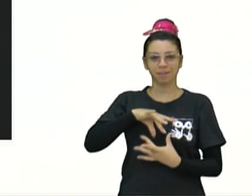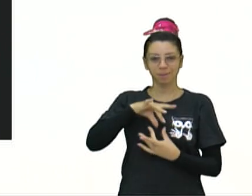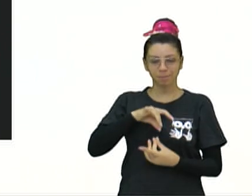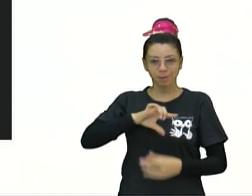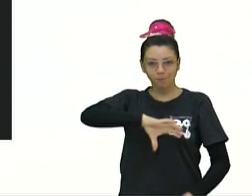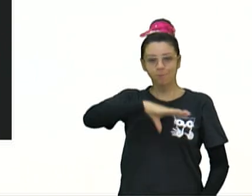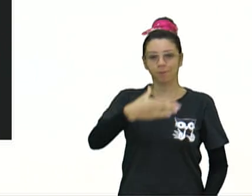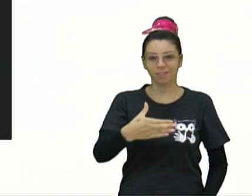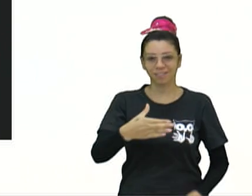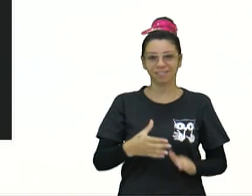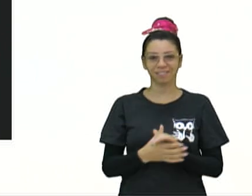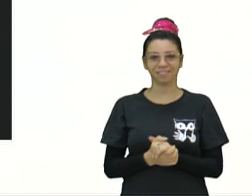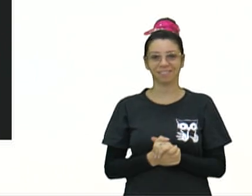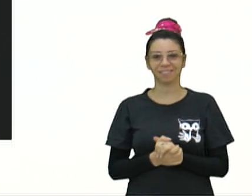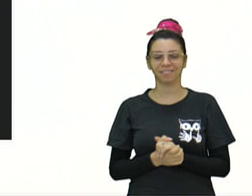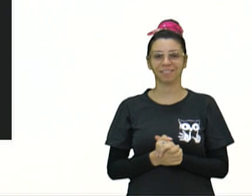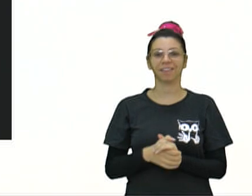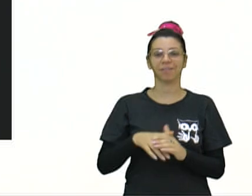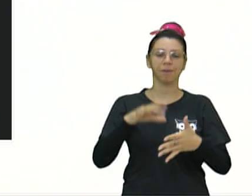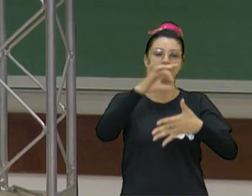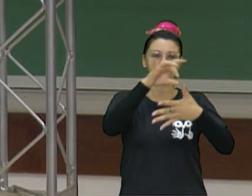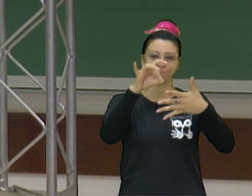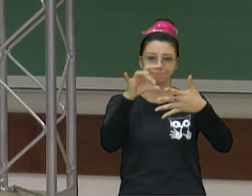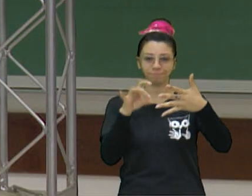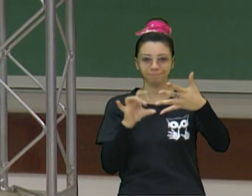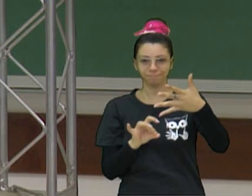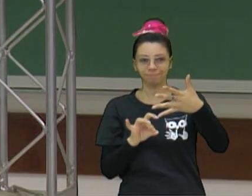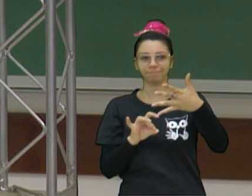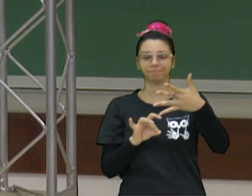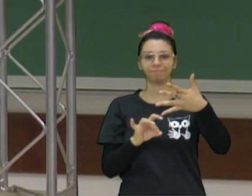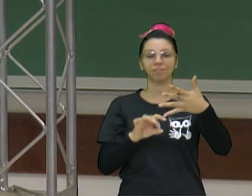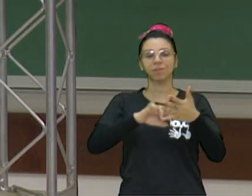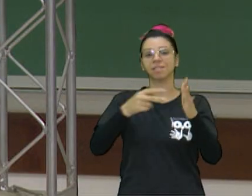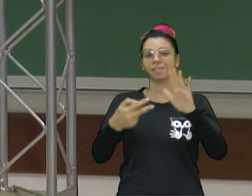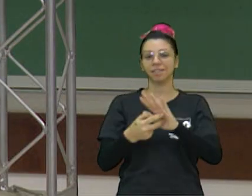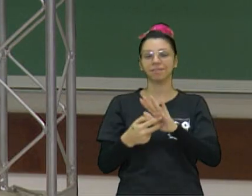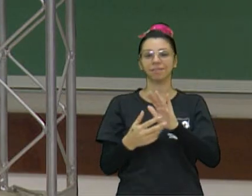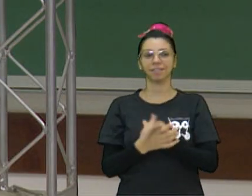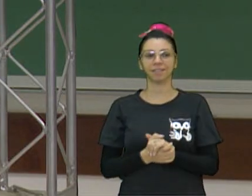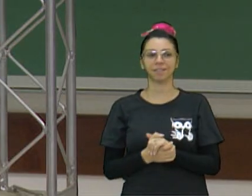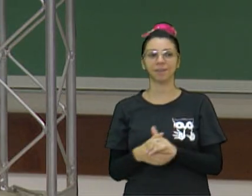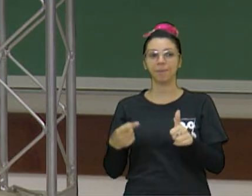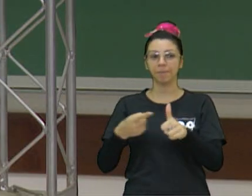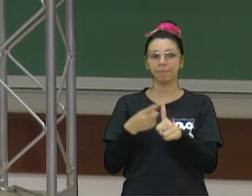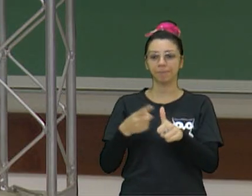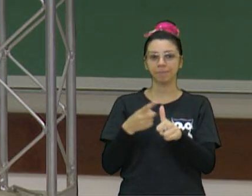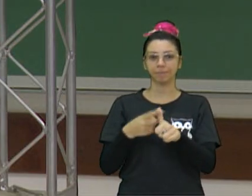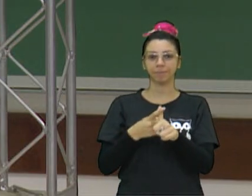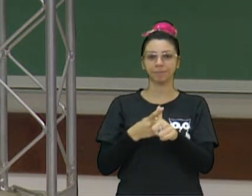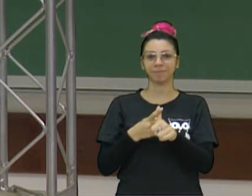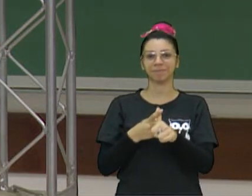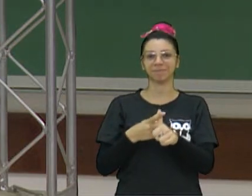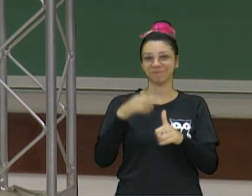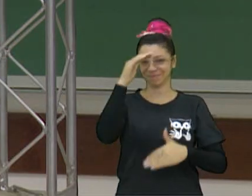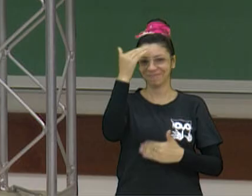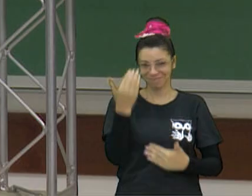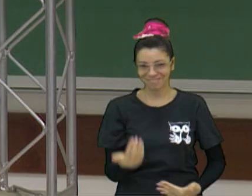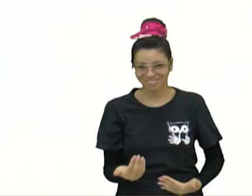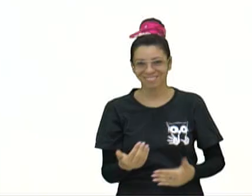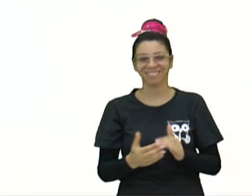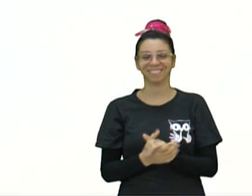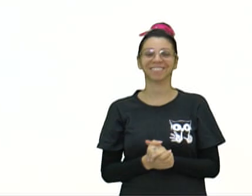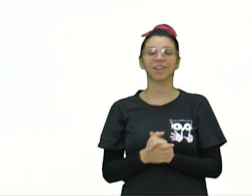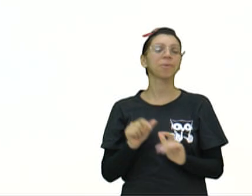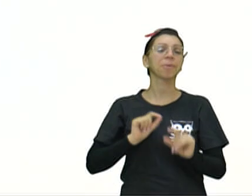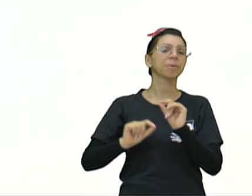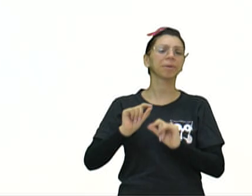indomável. Nós vamos ver cada uma dessas, o que significa cada uma dessas. Né? Então a primeira delas o quê? É a cortesia. Cortesia o que